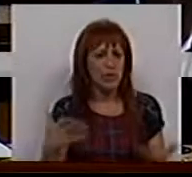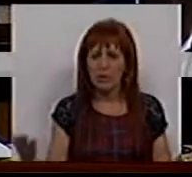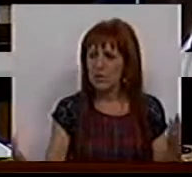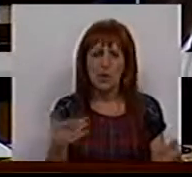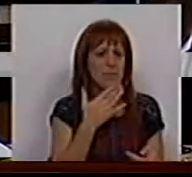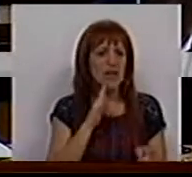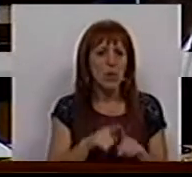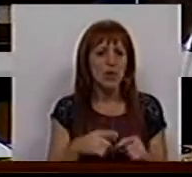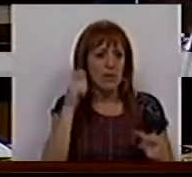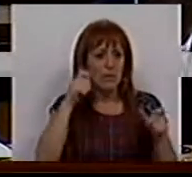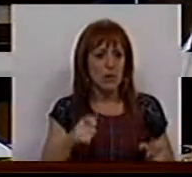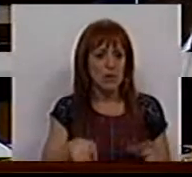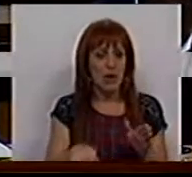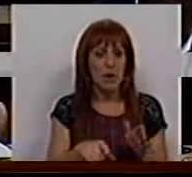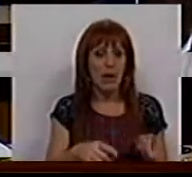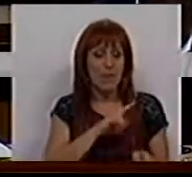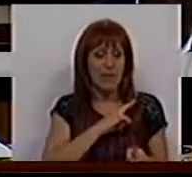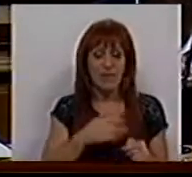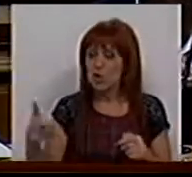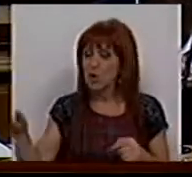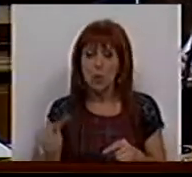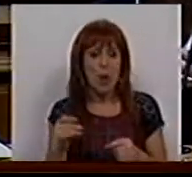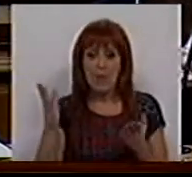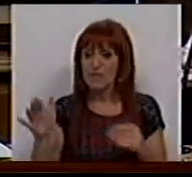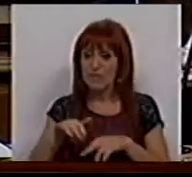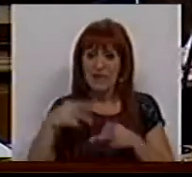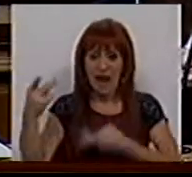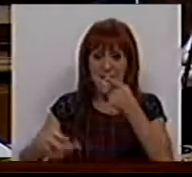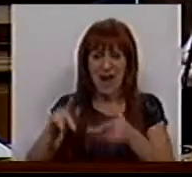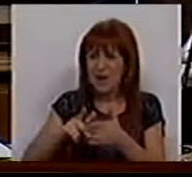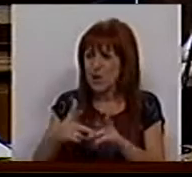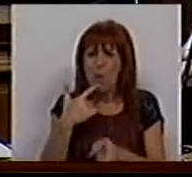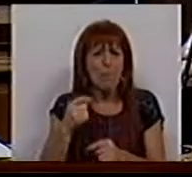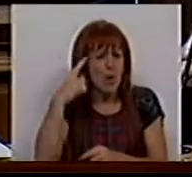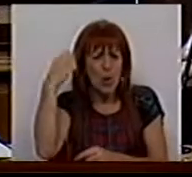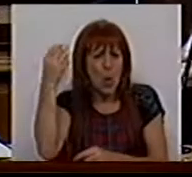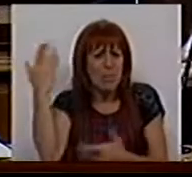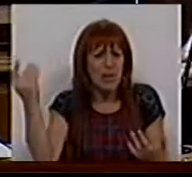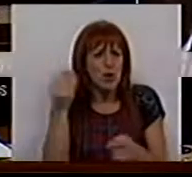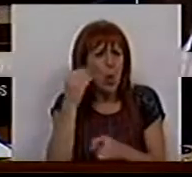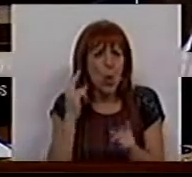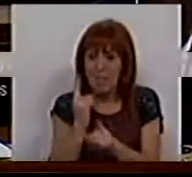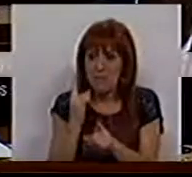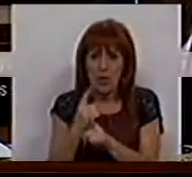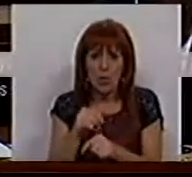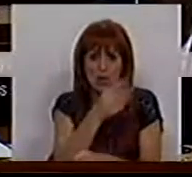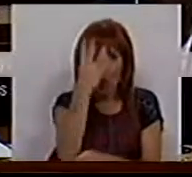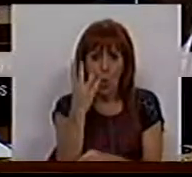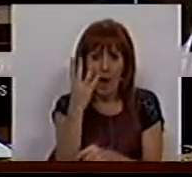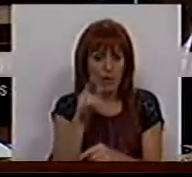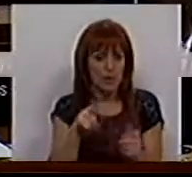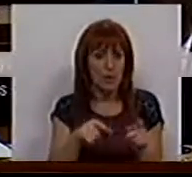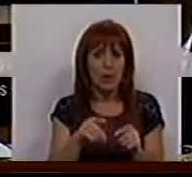estar dependentes de auditores privados exteriores quando é preciso fazer uma análise técnica. Não se compreende como é que as mesmas quatro